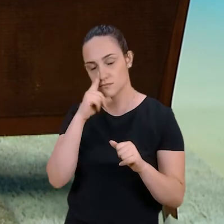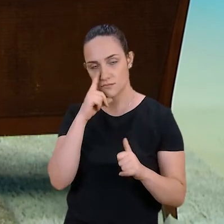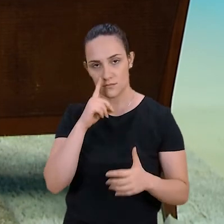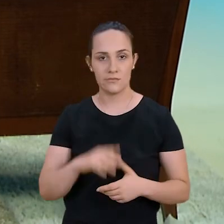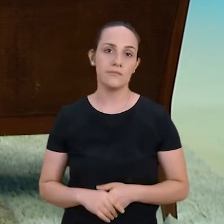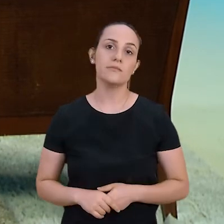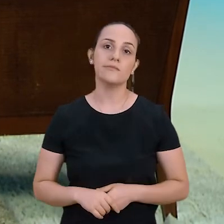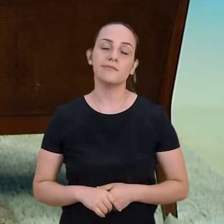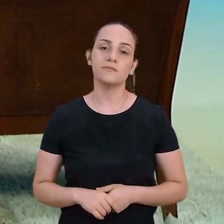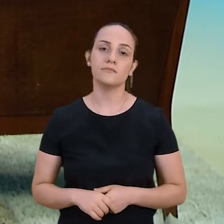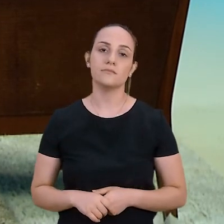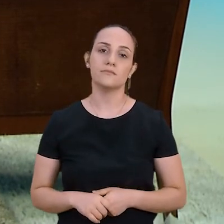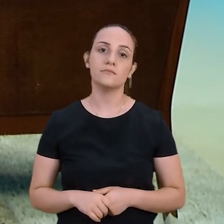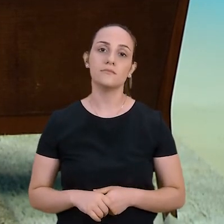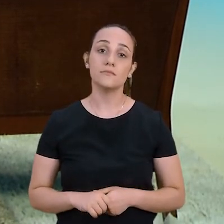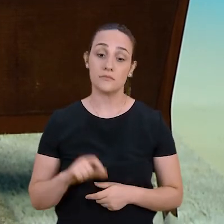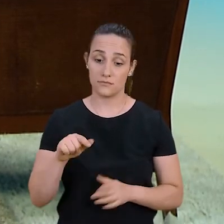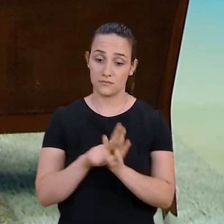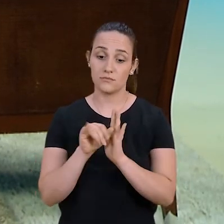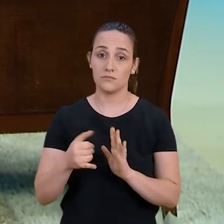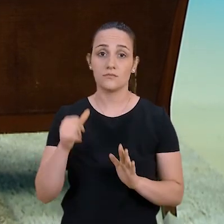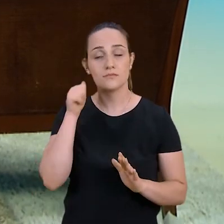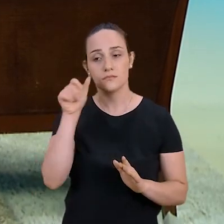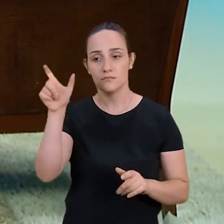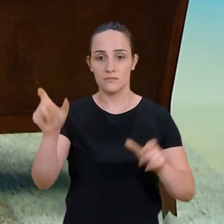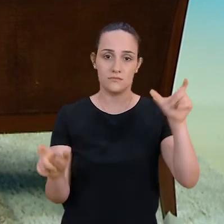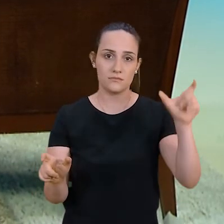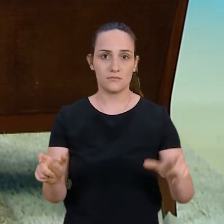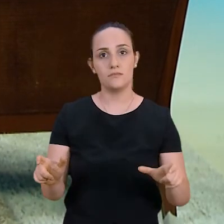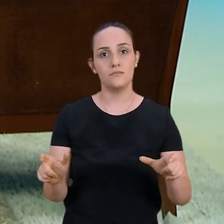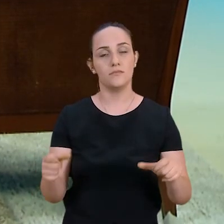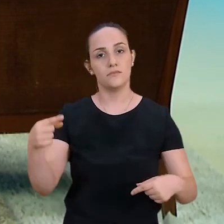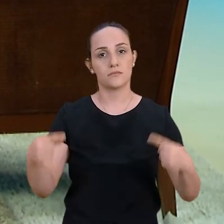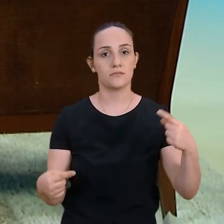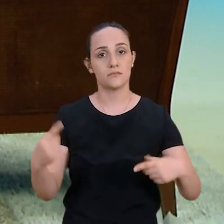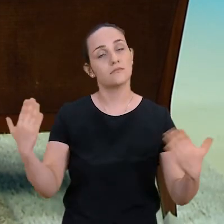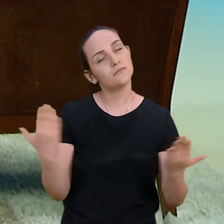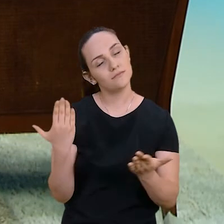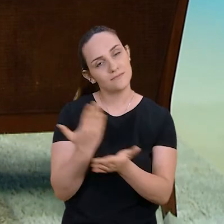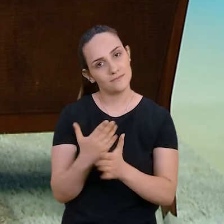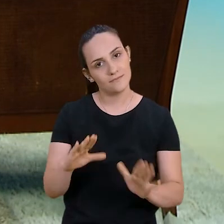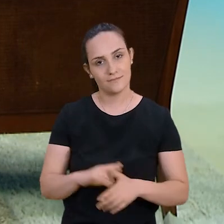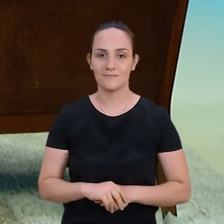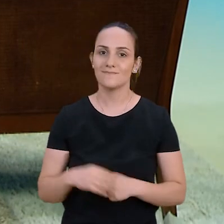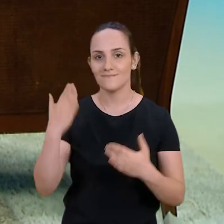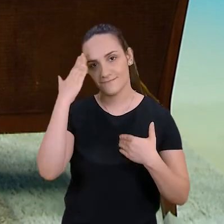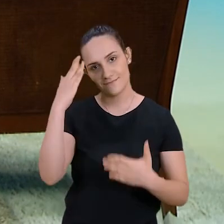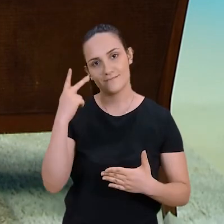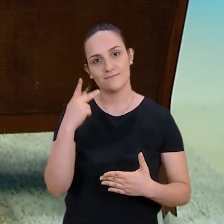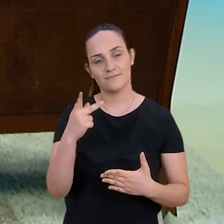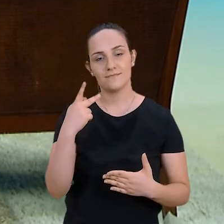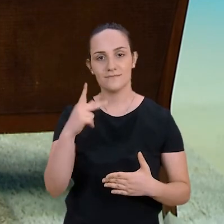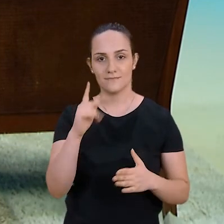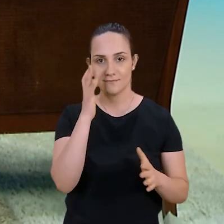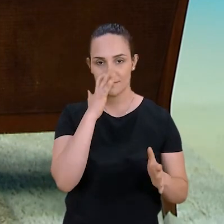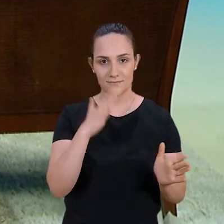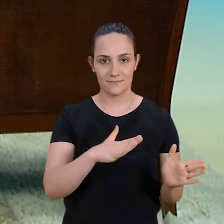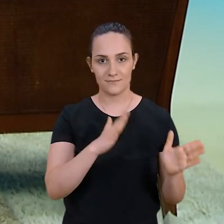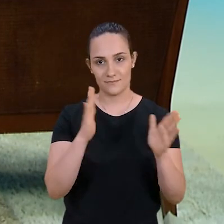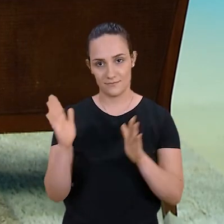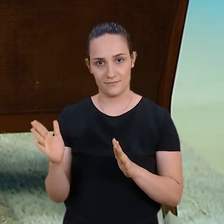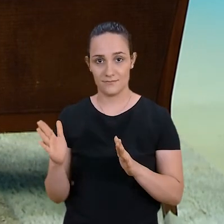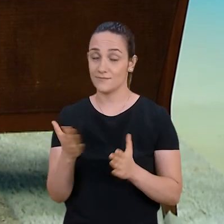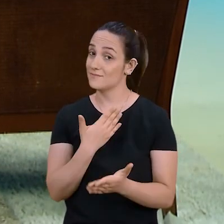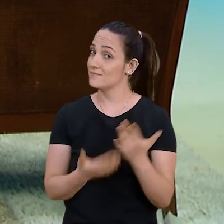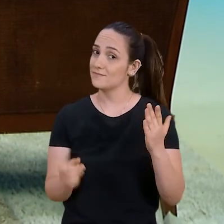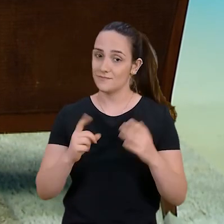mães, né, nesse programa Mulheres em Debate. Bom, e a gente vai ficando por aqui. Obrigada pela companhia. Não deixe de seguir